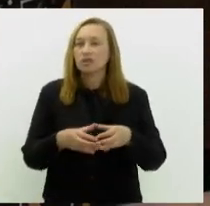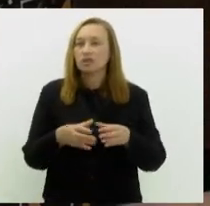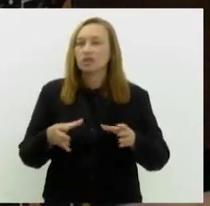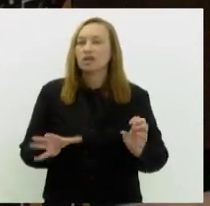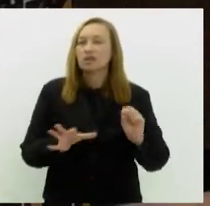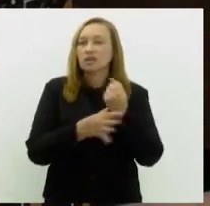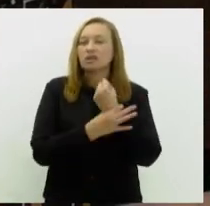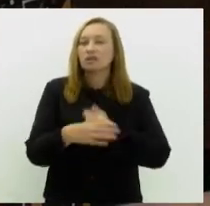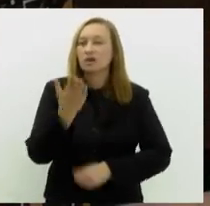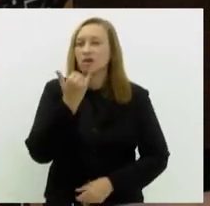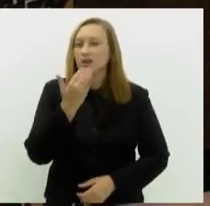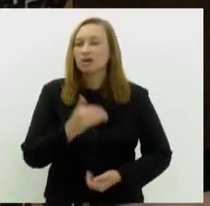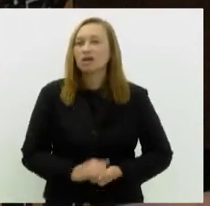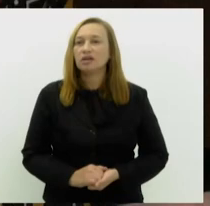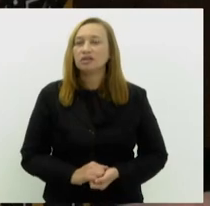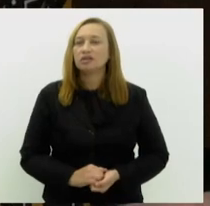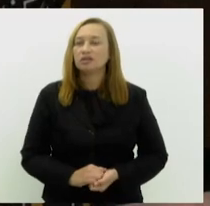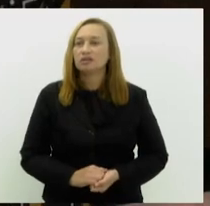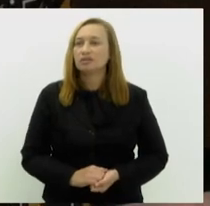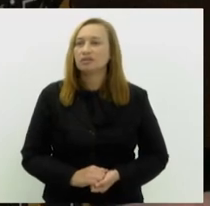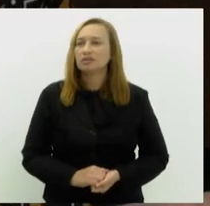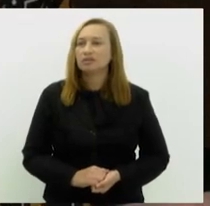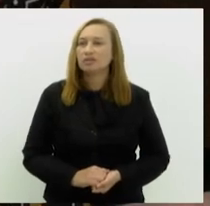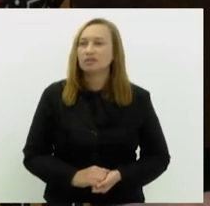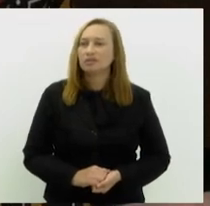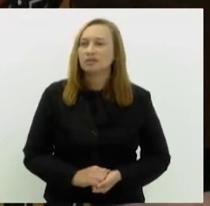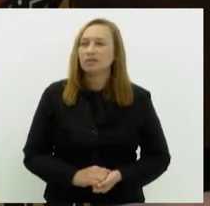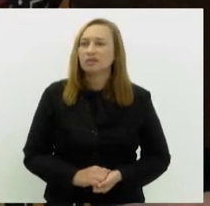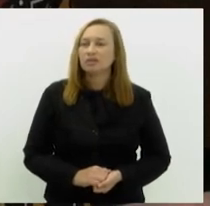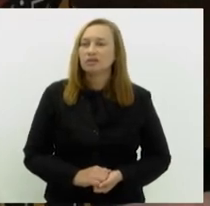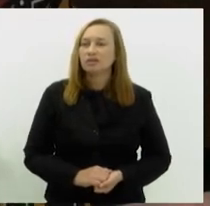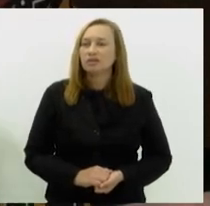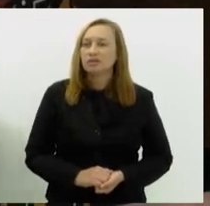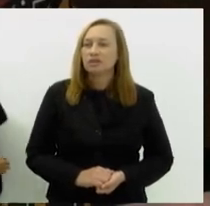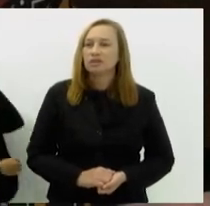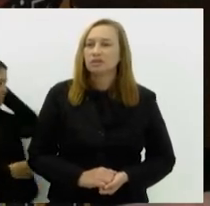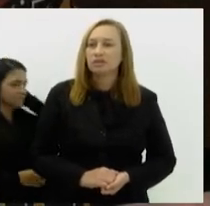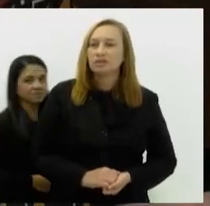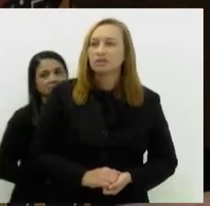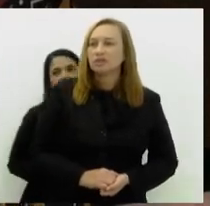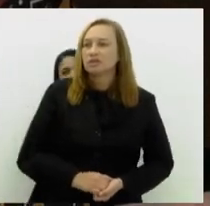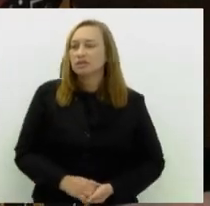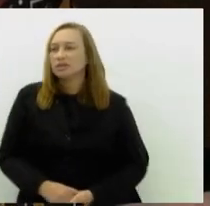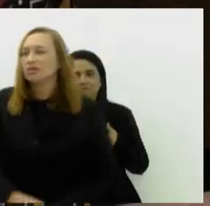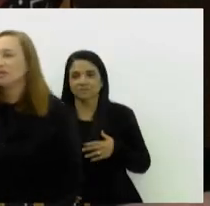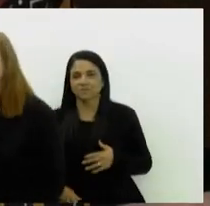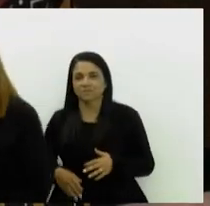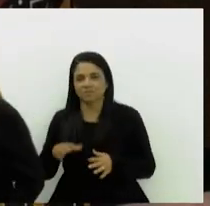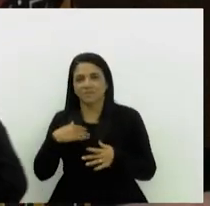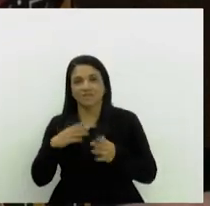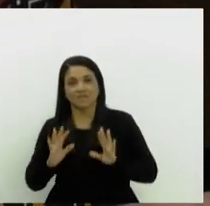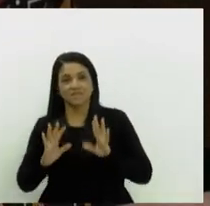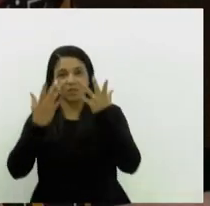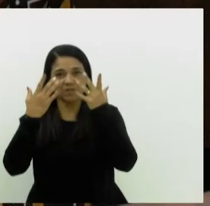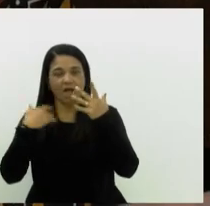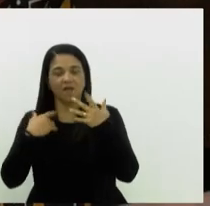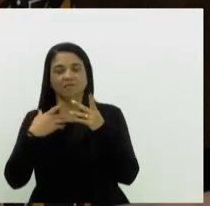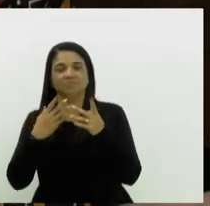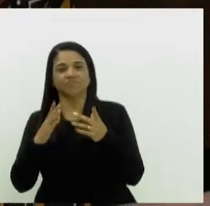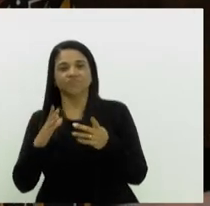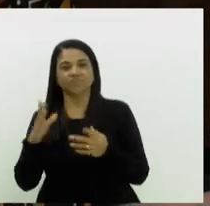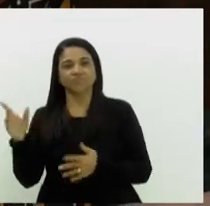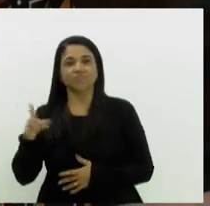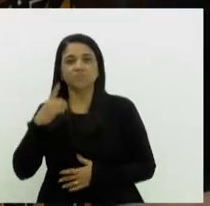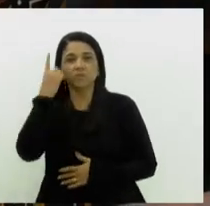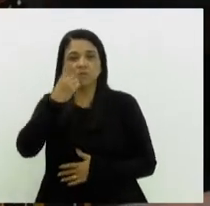Alimentar. Queria, antes de fazer a leitura do parecer, saudar essa proposição de autoria da deputada Lucinha e do